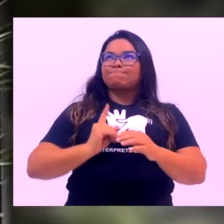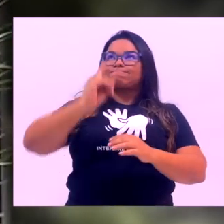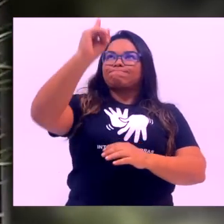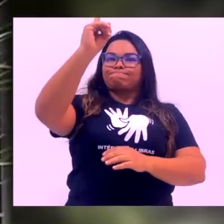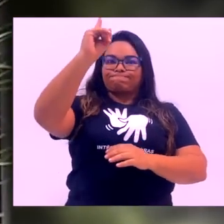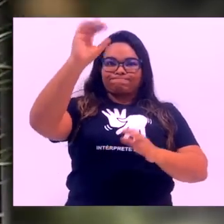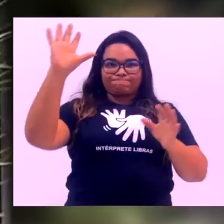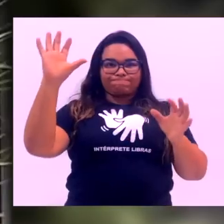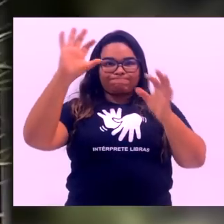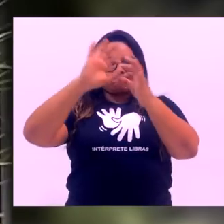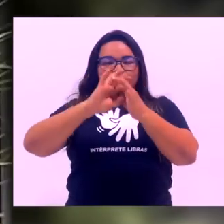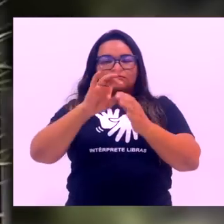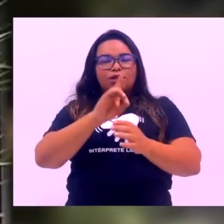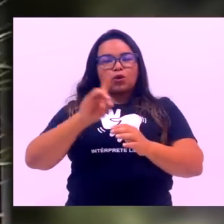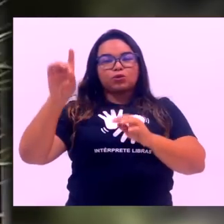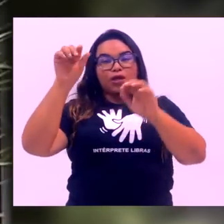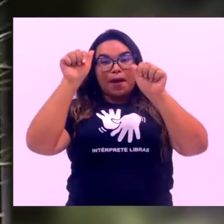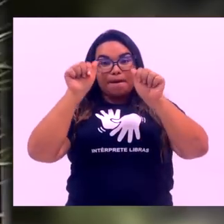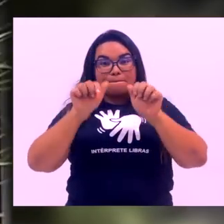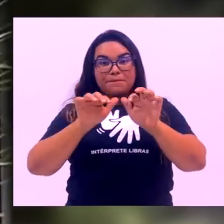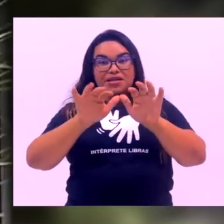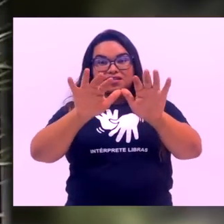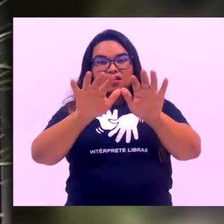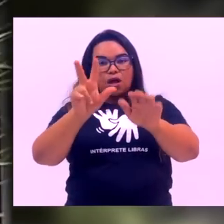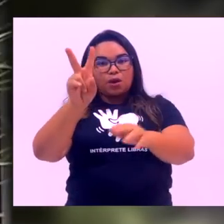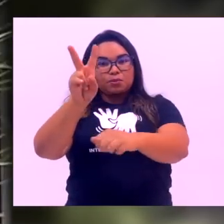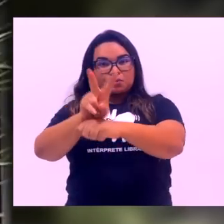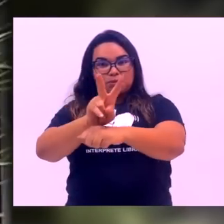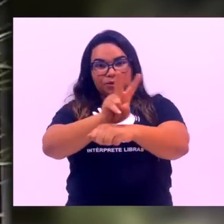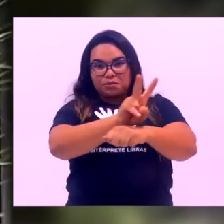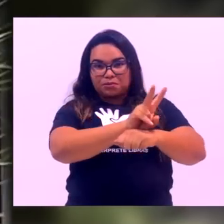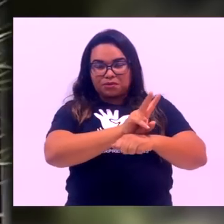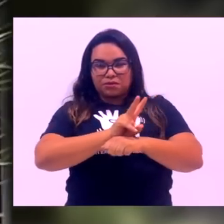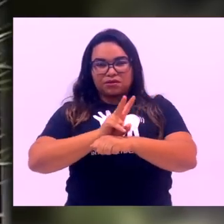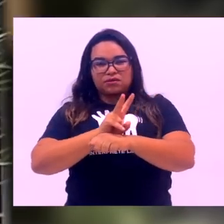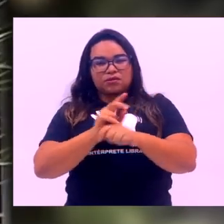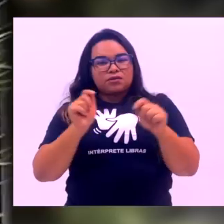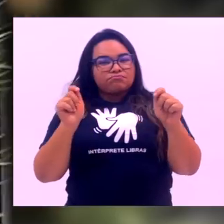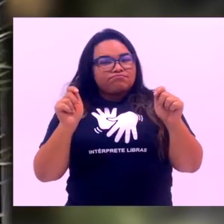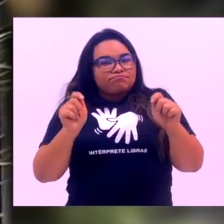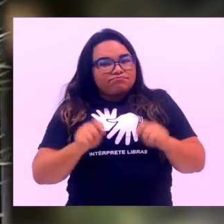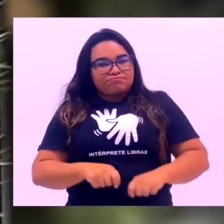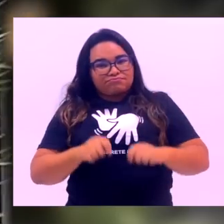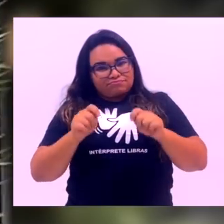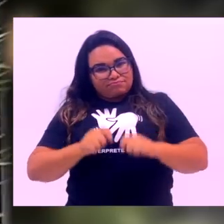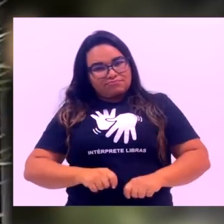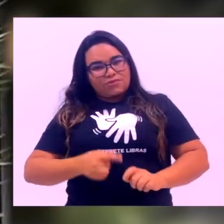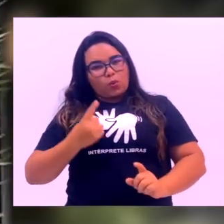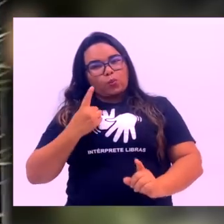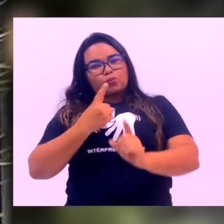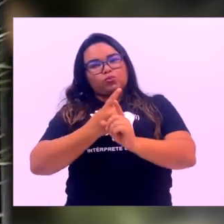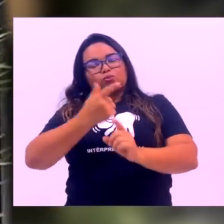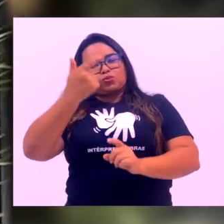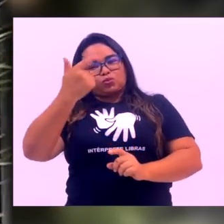fazer parte deste reino. Que Deus os abençoe e os guarde, e que nós possamos nos